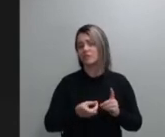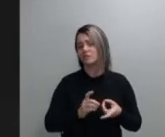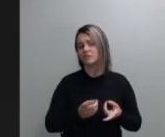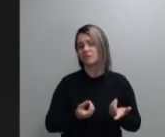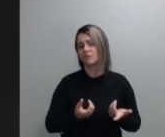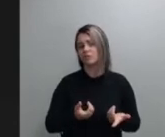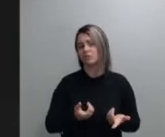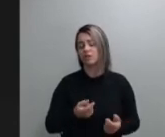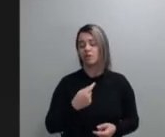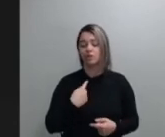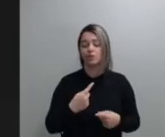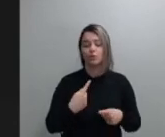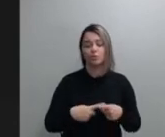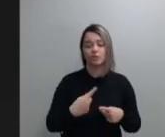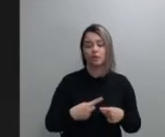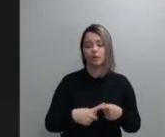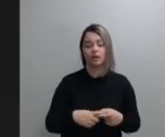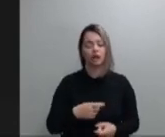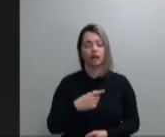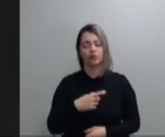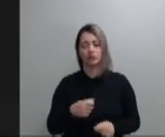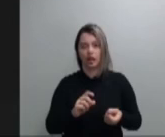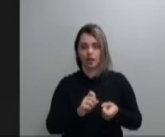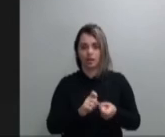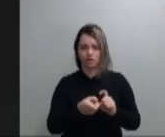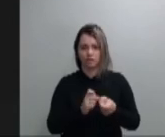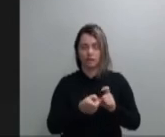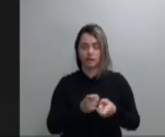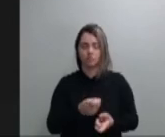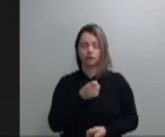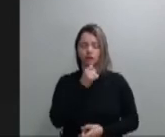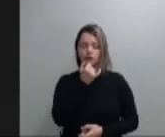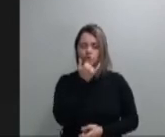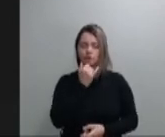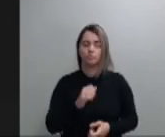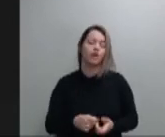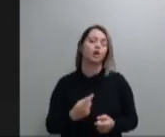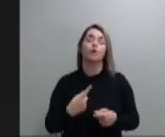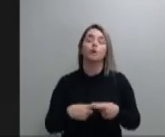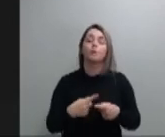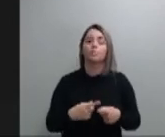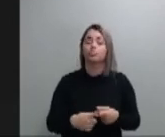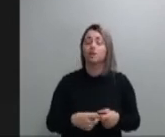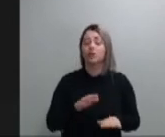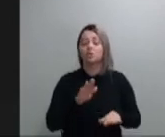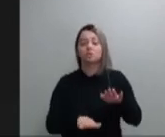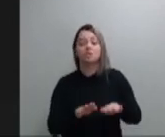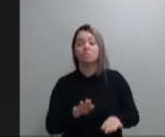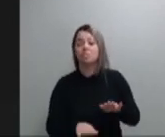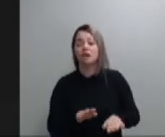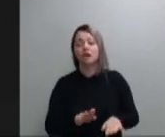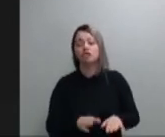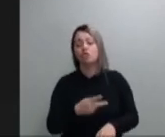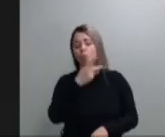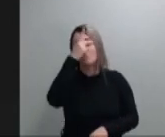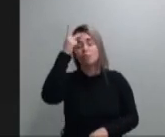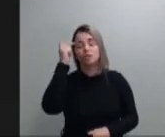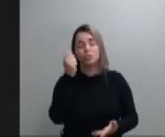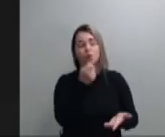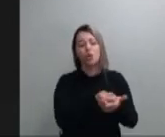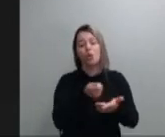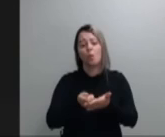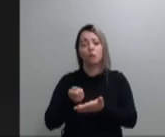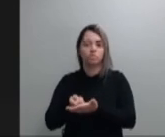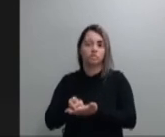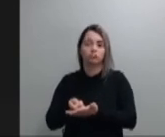do credor ou do sujeito que vai receber o precatório eu tenho a impressão ministro Kina que devemos evoluir